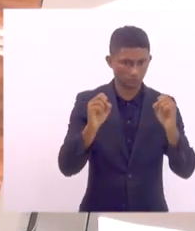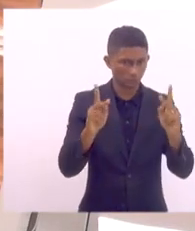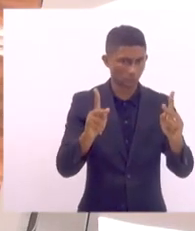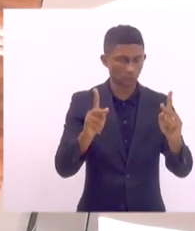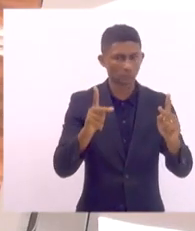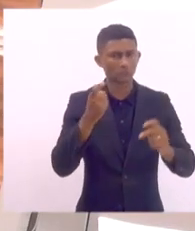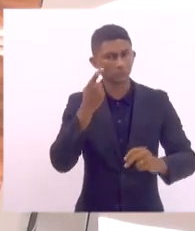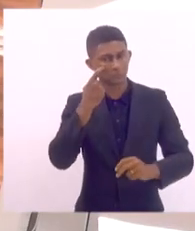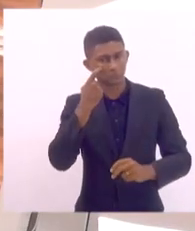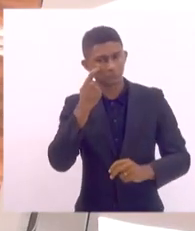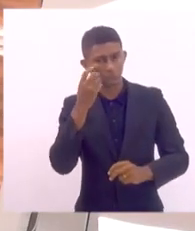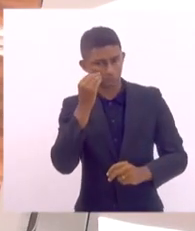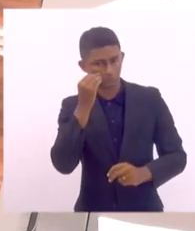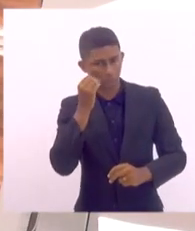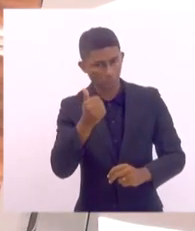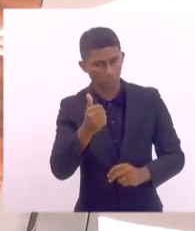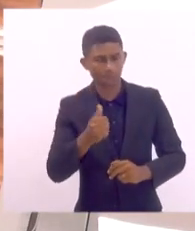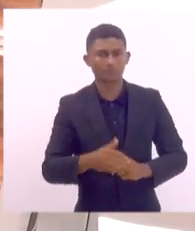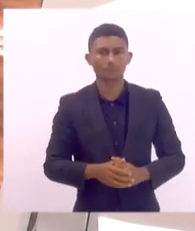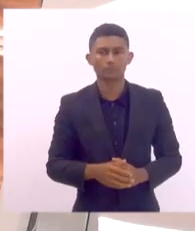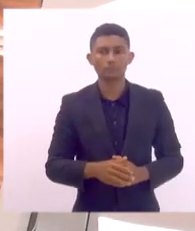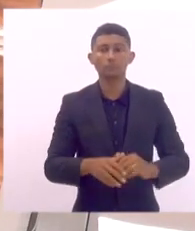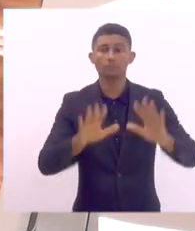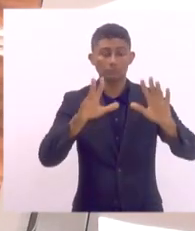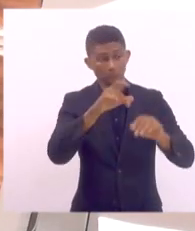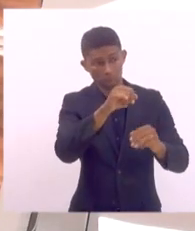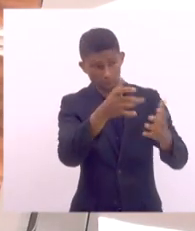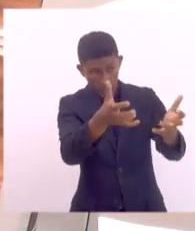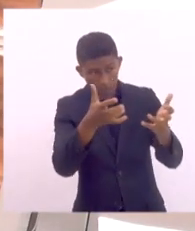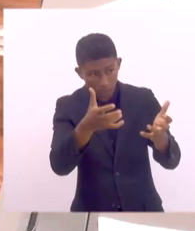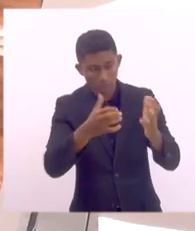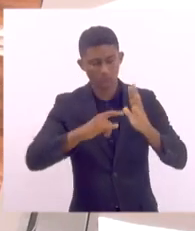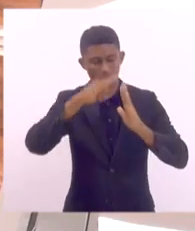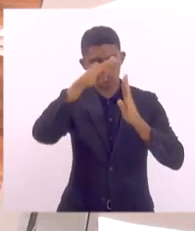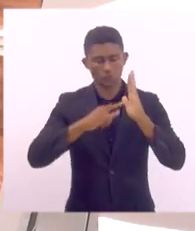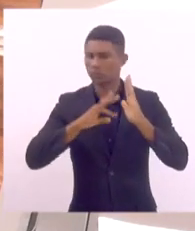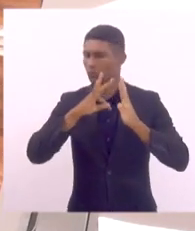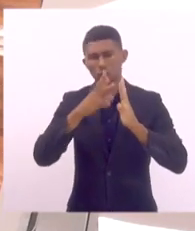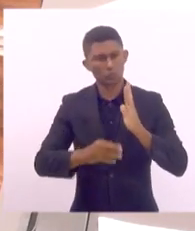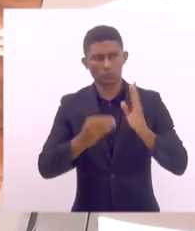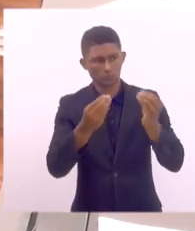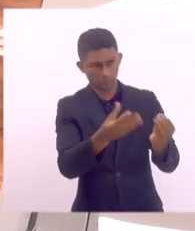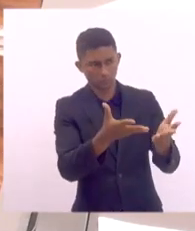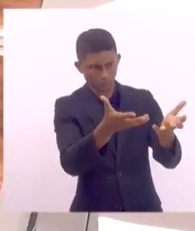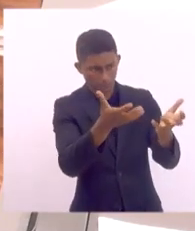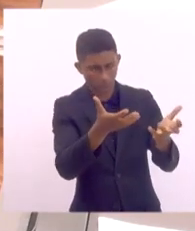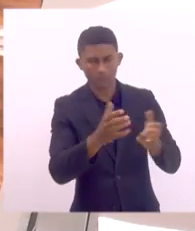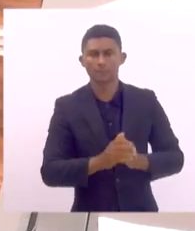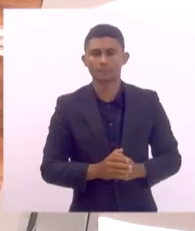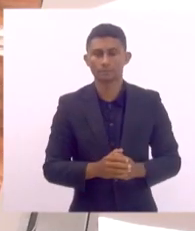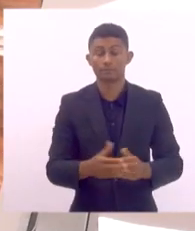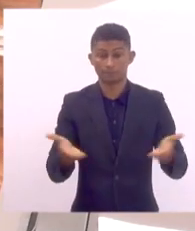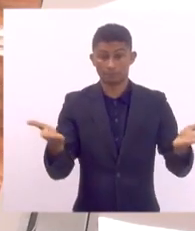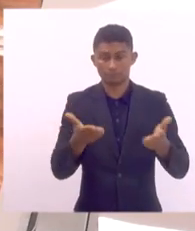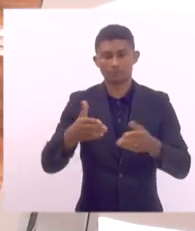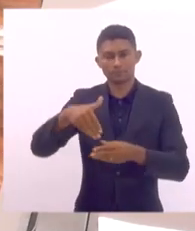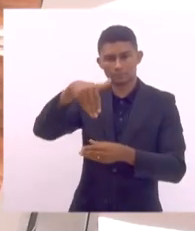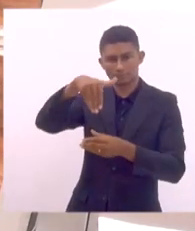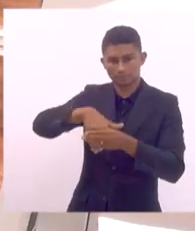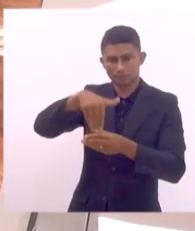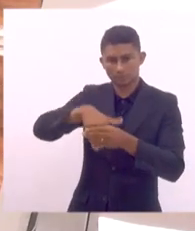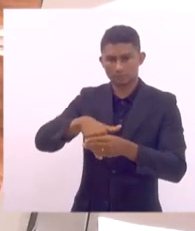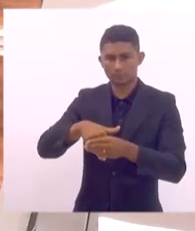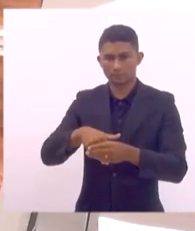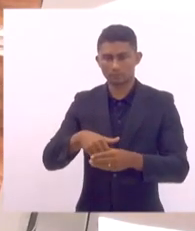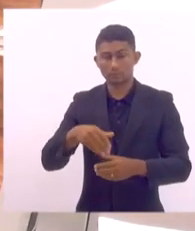A gente volta amanhã. Volta amanhã. Mas se o senhor quiser, até aqui o documento inteiro. Tá. Agora, nós vamos votar, tá? Sei lá, porque isso já